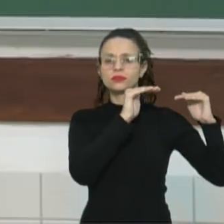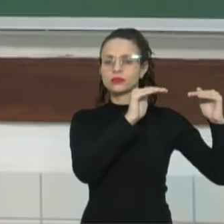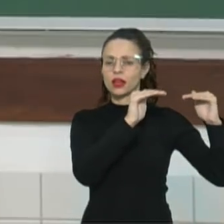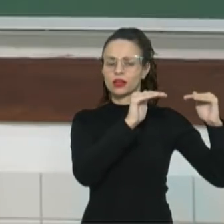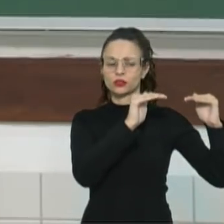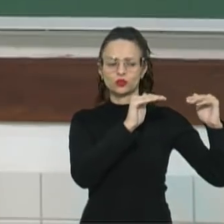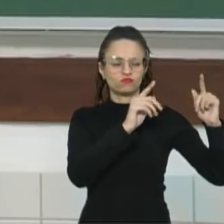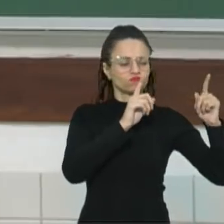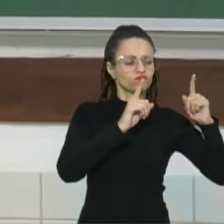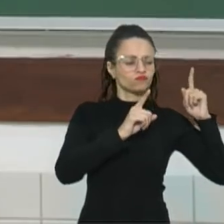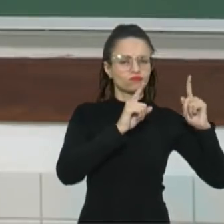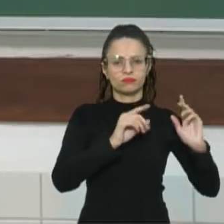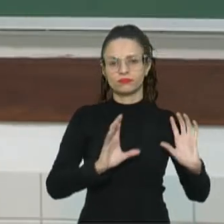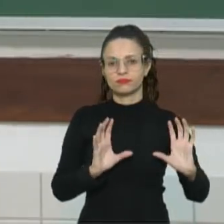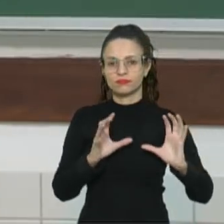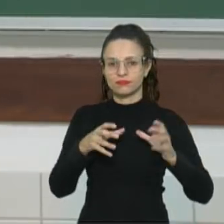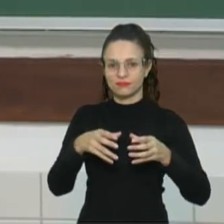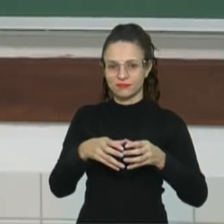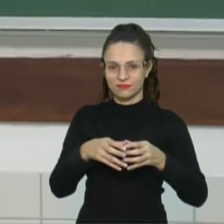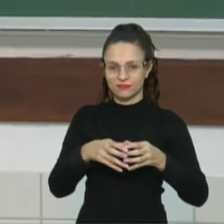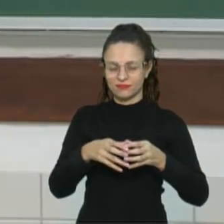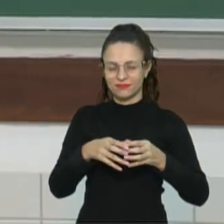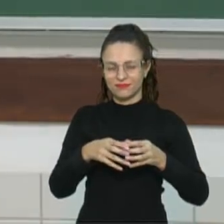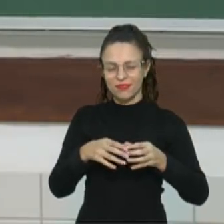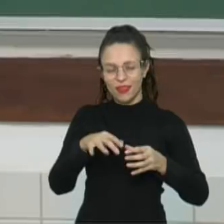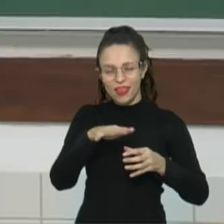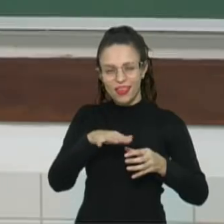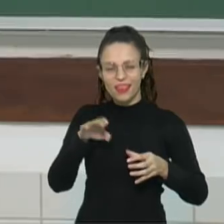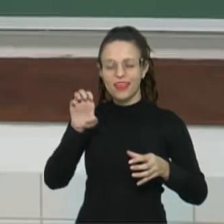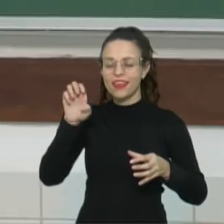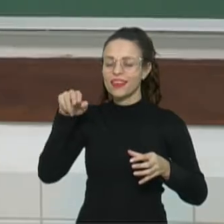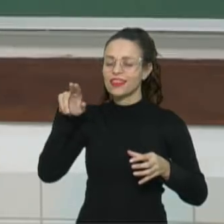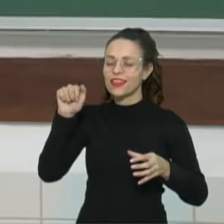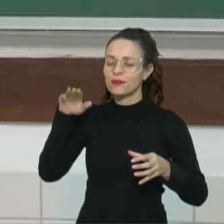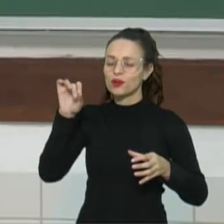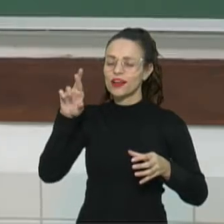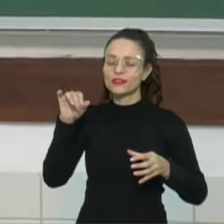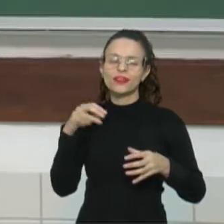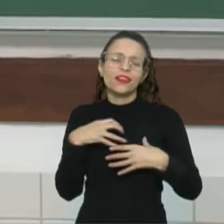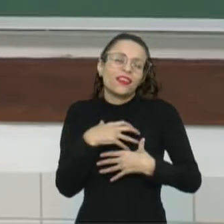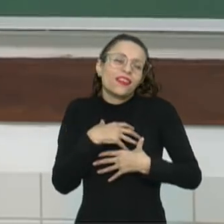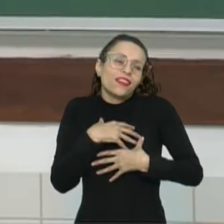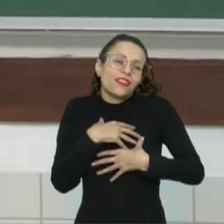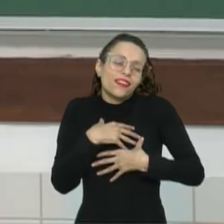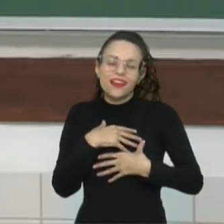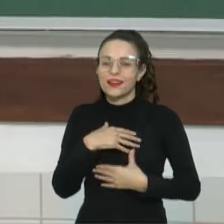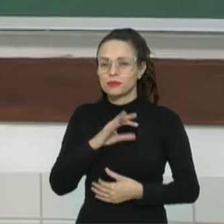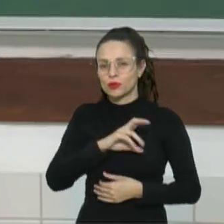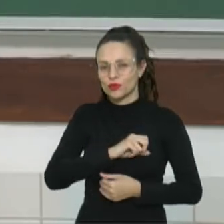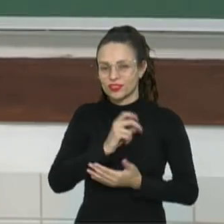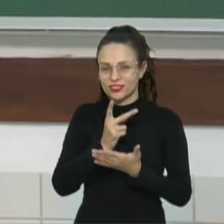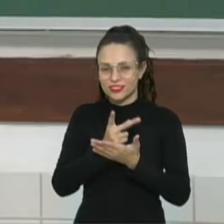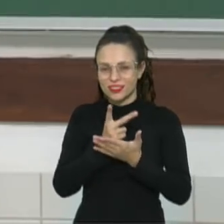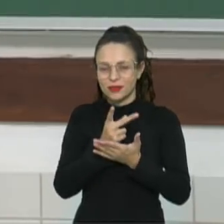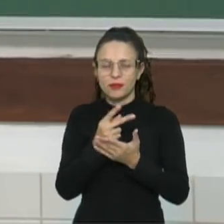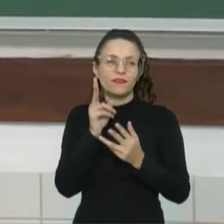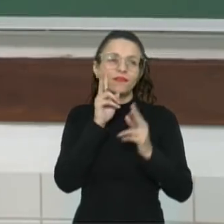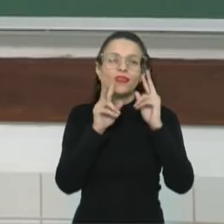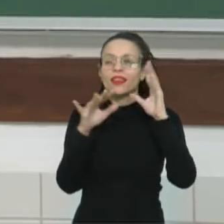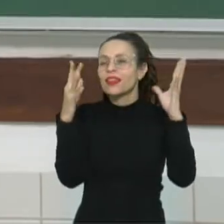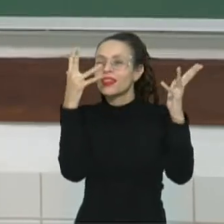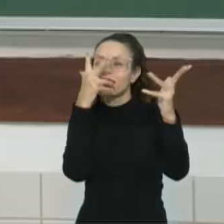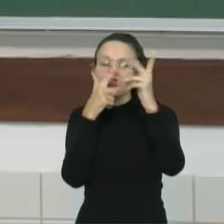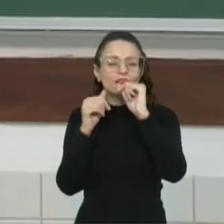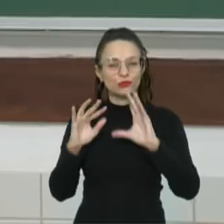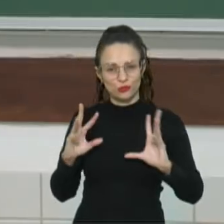Os que comandam. E os enamorados que vivem para amar, que vê a beleza em